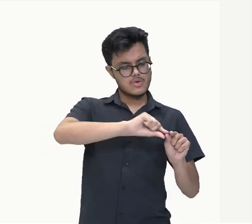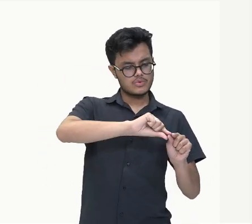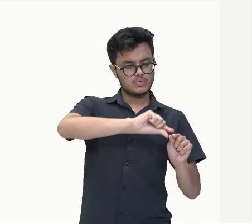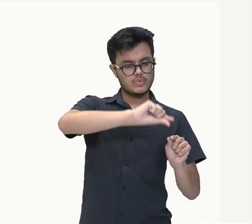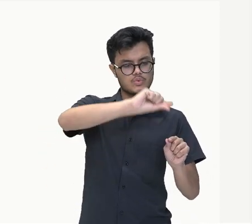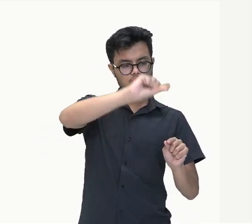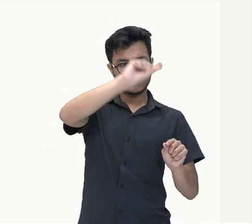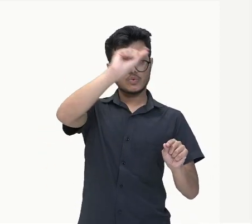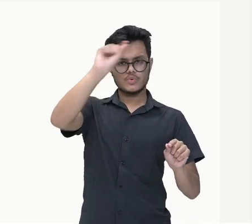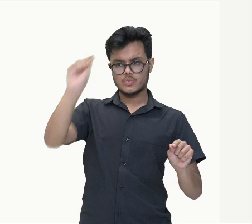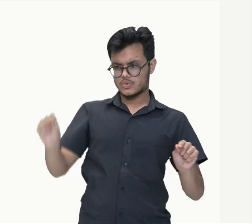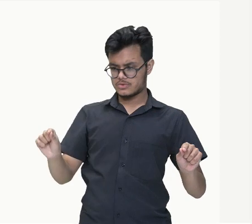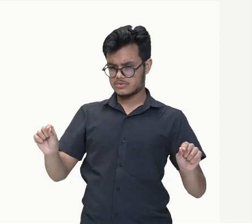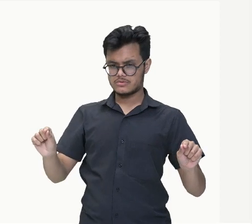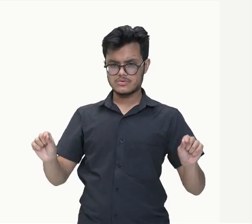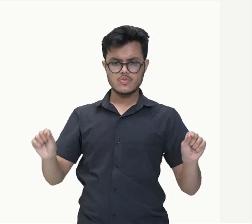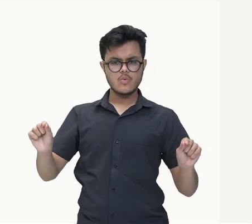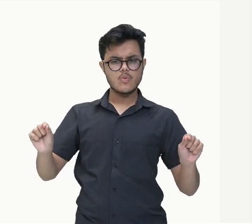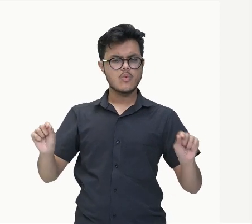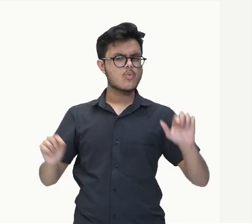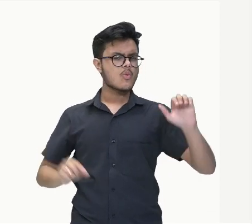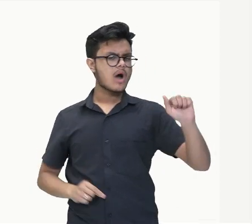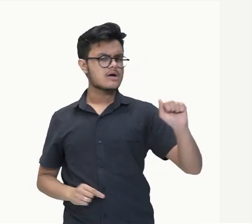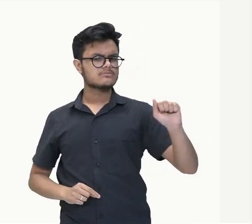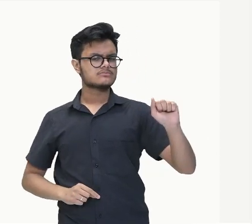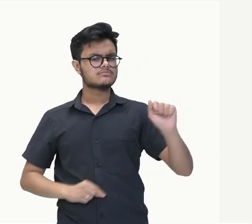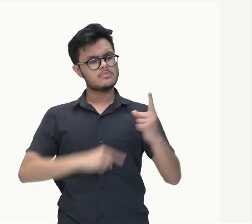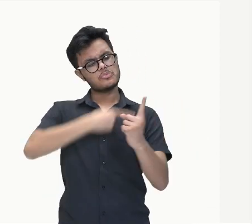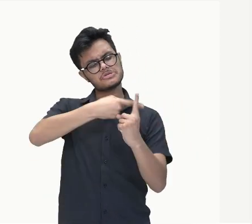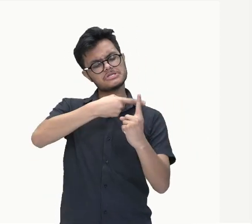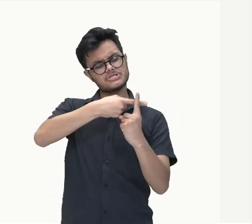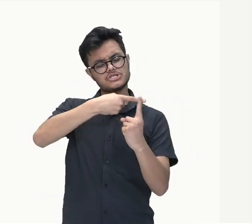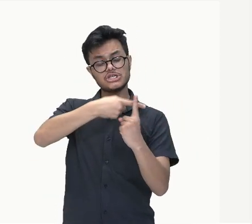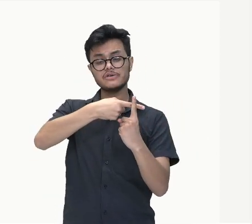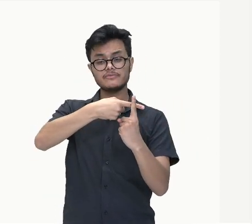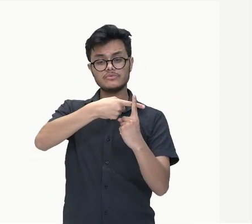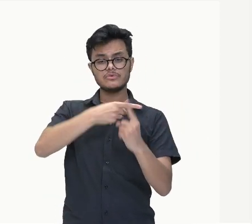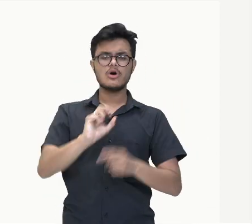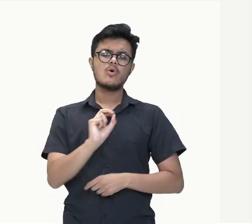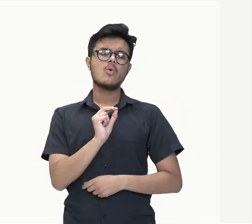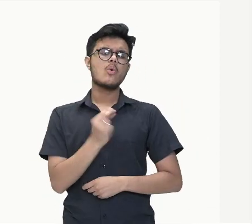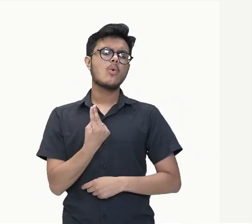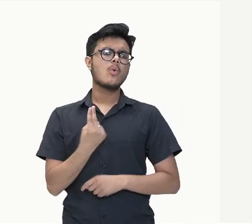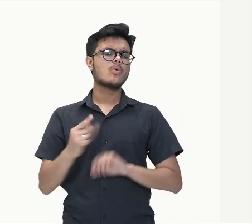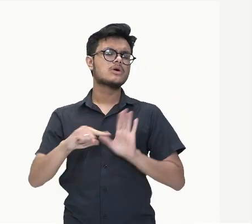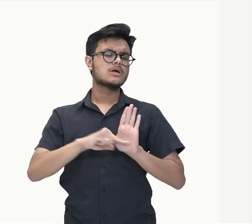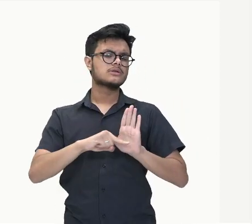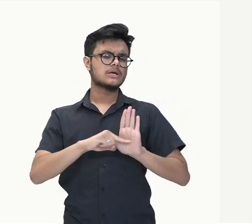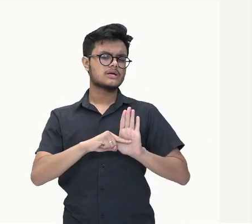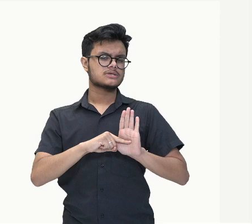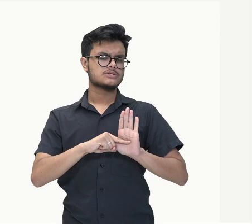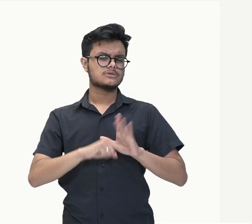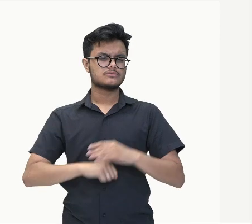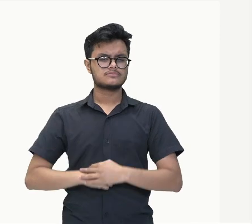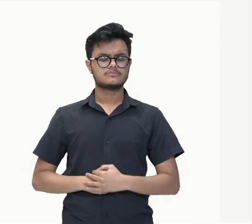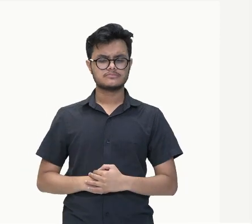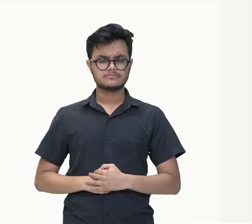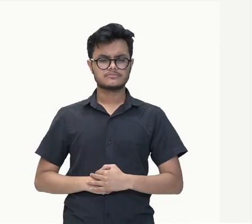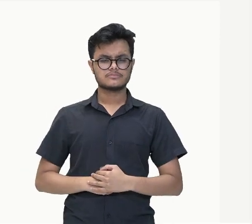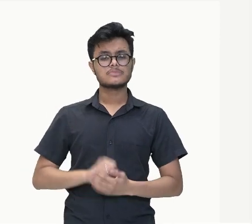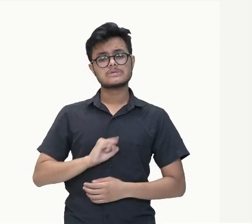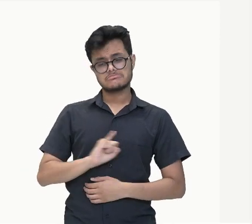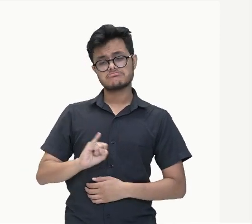baixo, esse valor de A, ele é positivo ou ele é negativo? Ora, ele